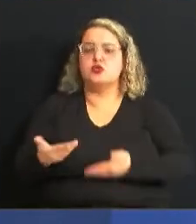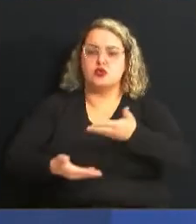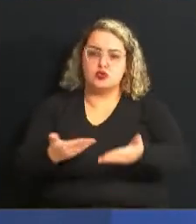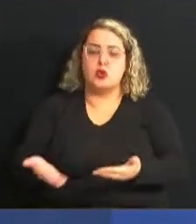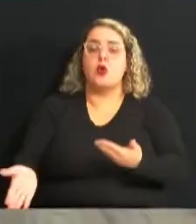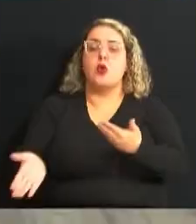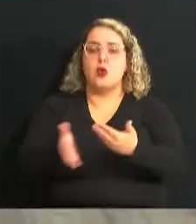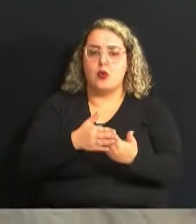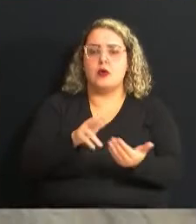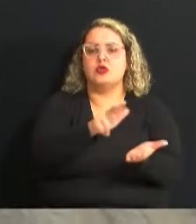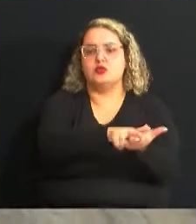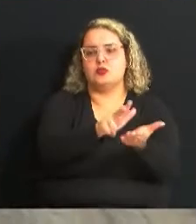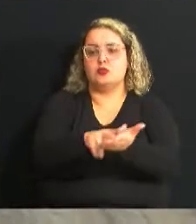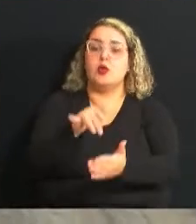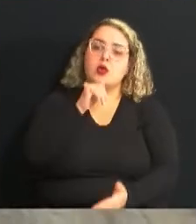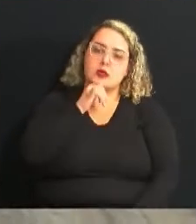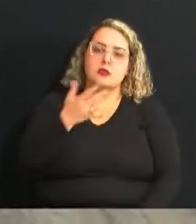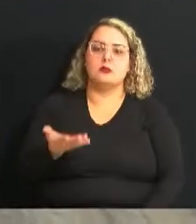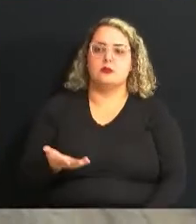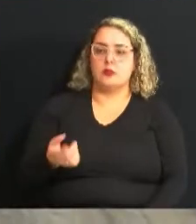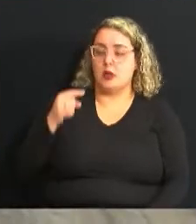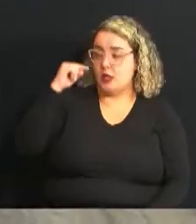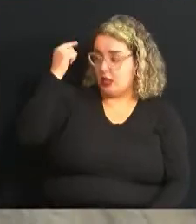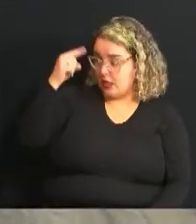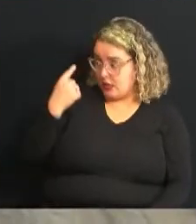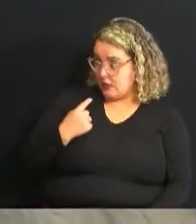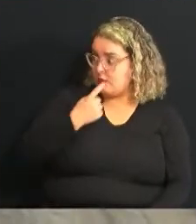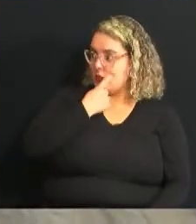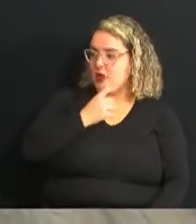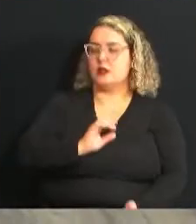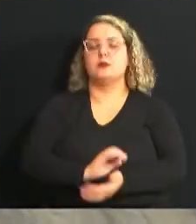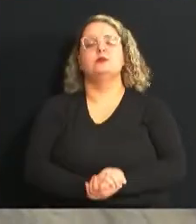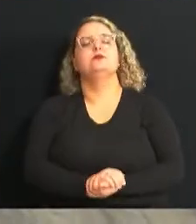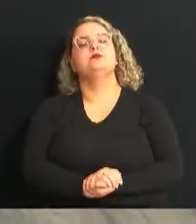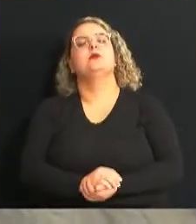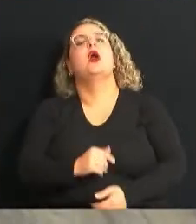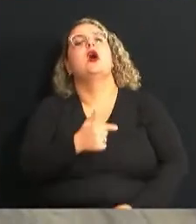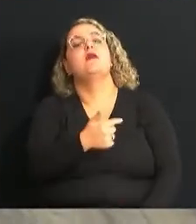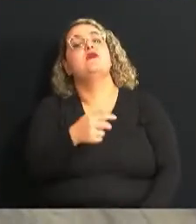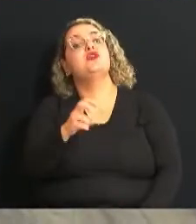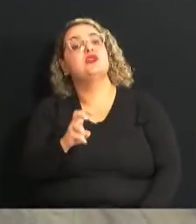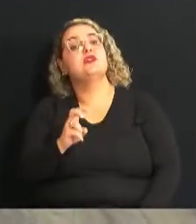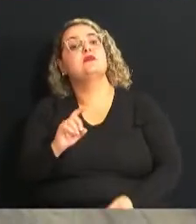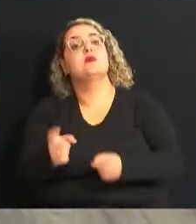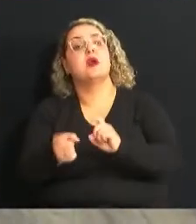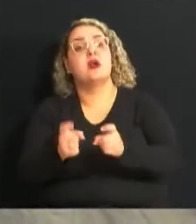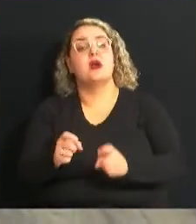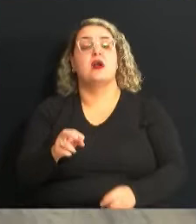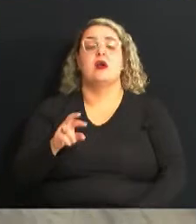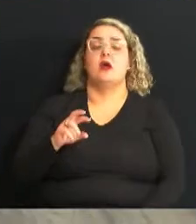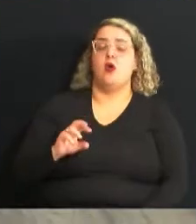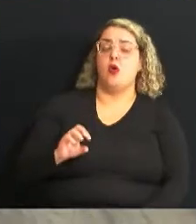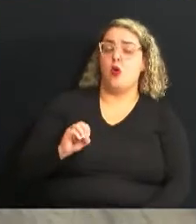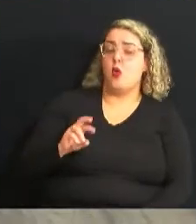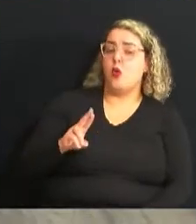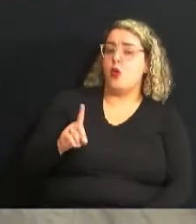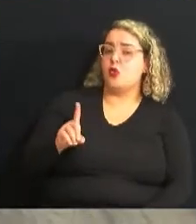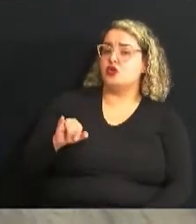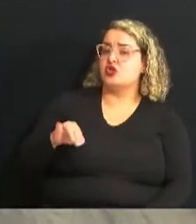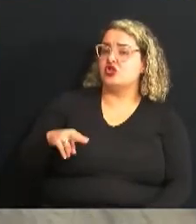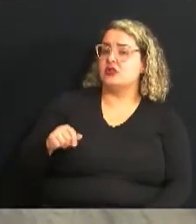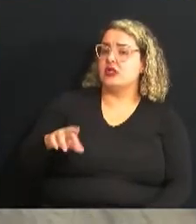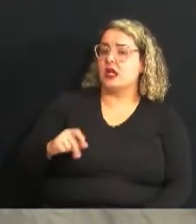por exemplo. E Mirna Abreu, além da 25ª reunião ordinária, ontem foi dia também da reunião da Comissão